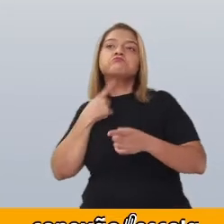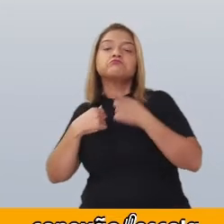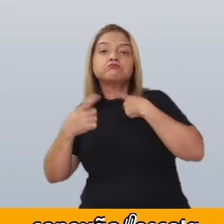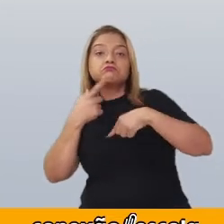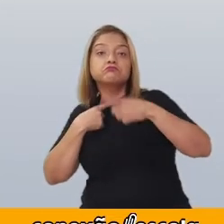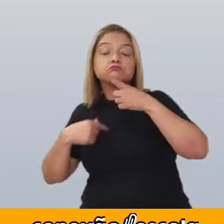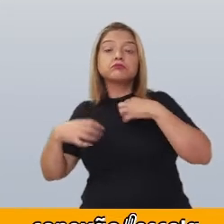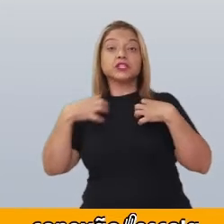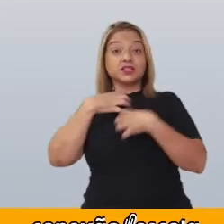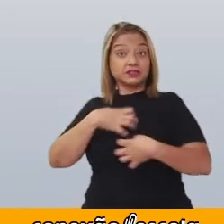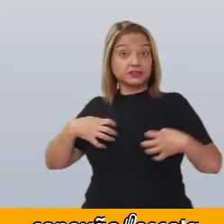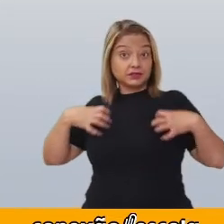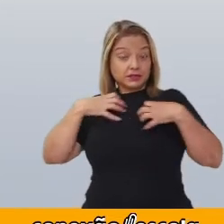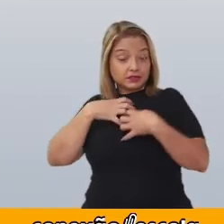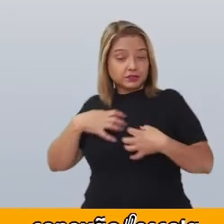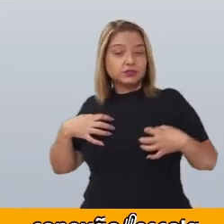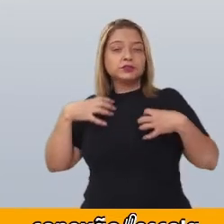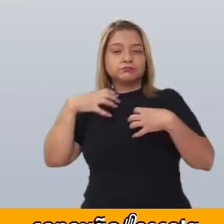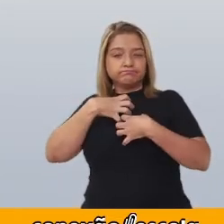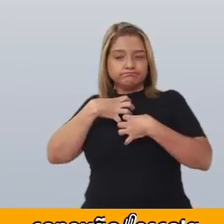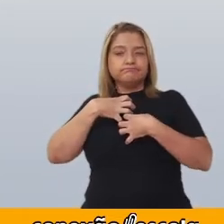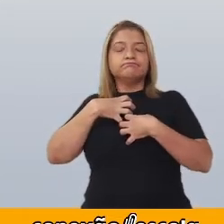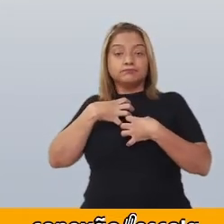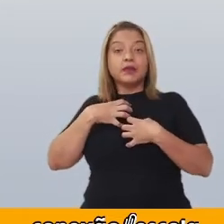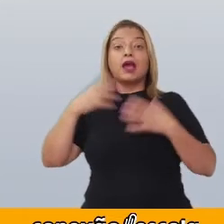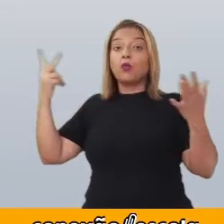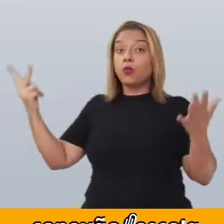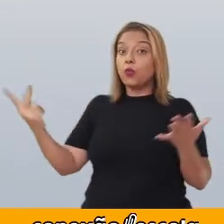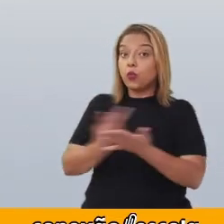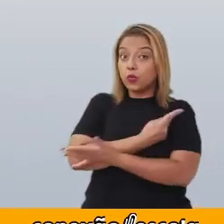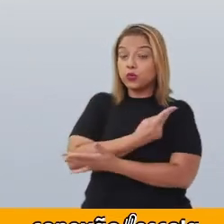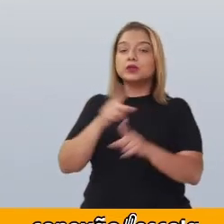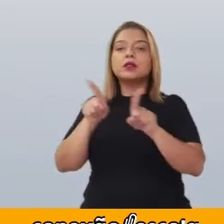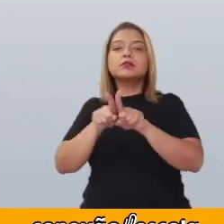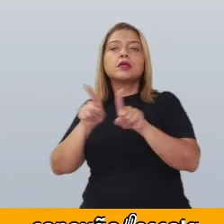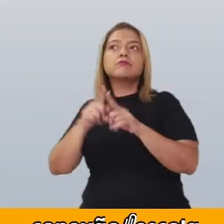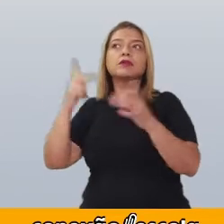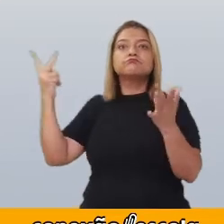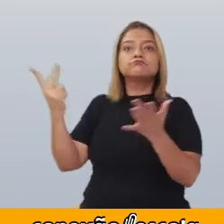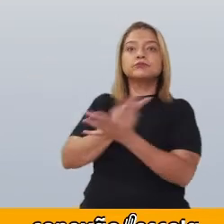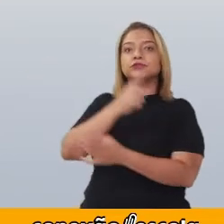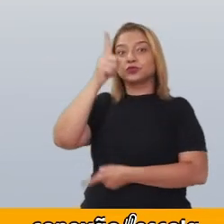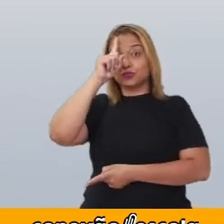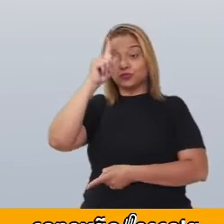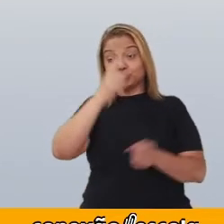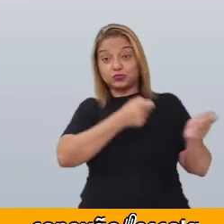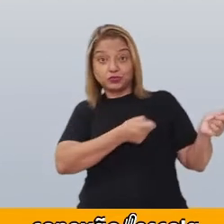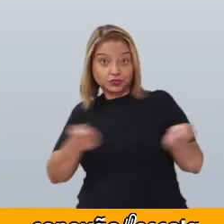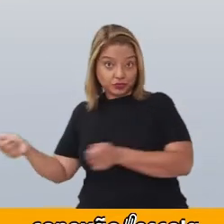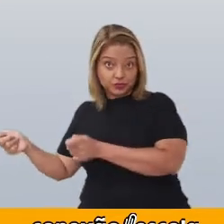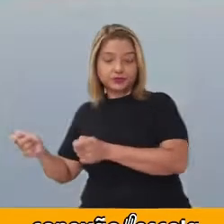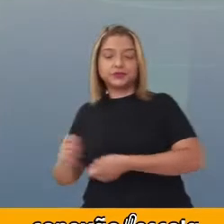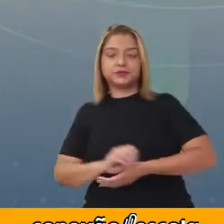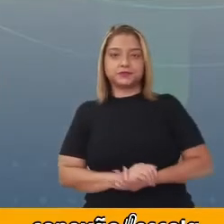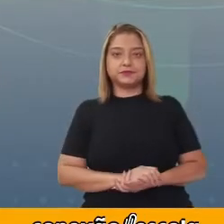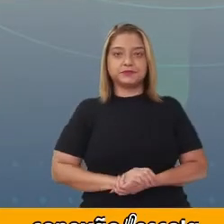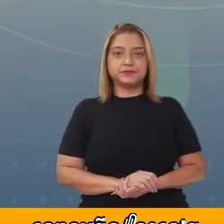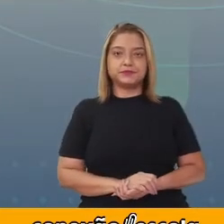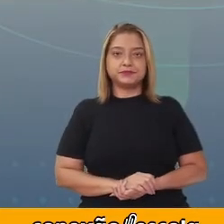desejos, sentimentos, acontecimentos e fatos do cotidiano.